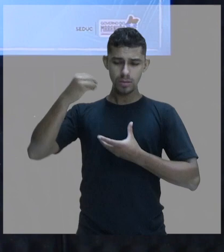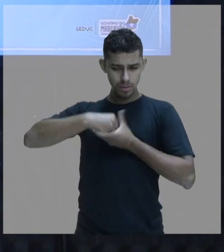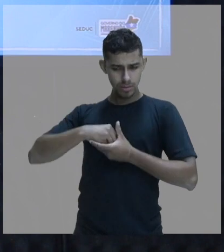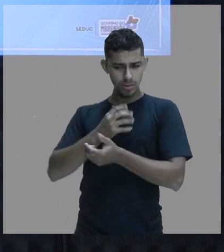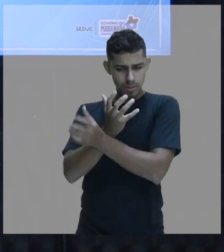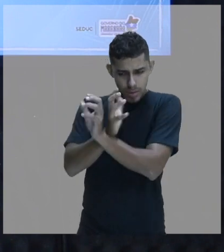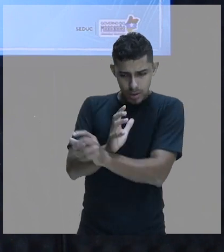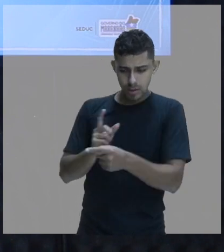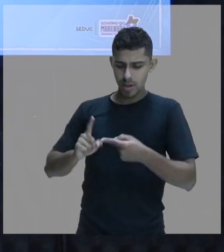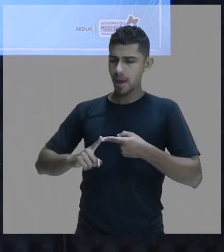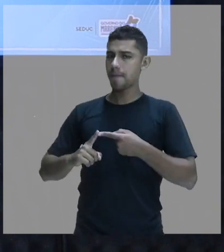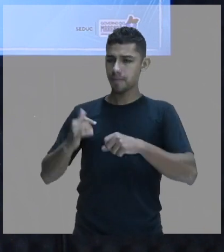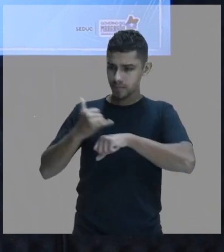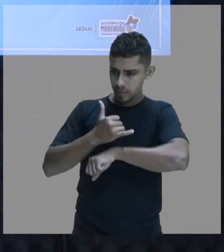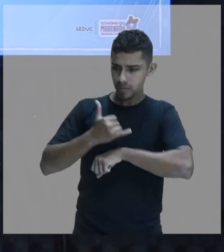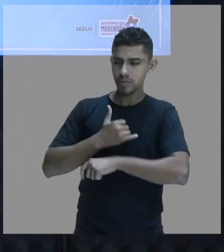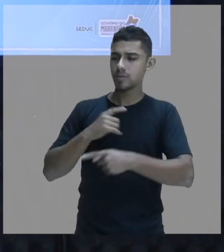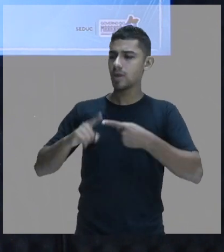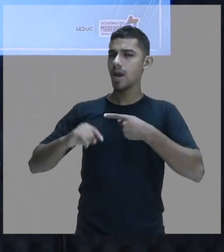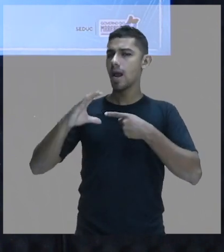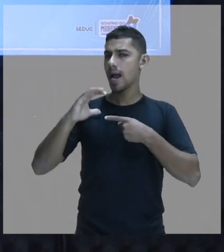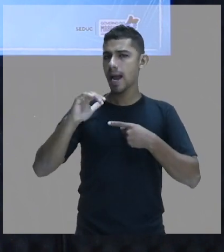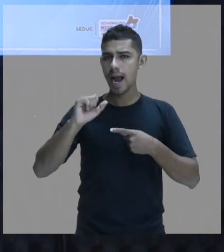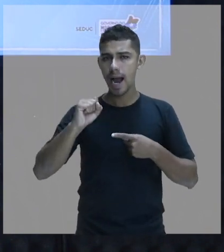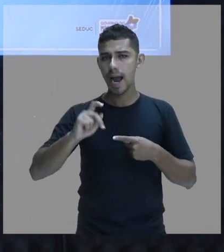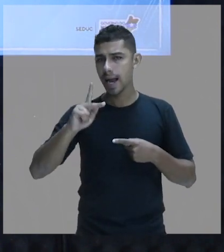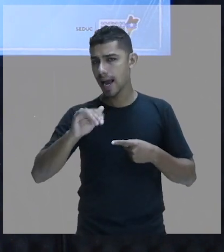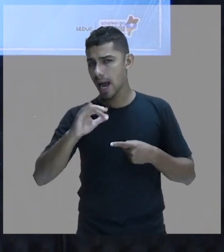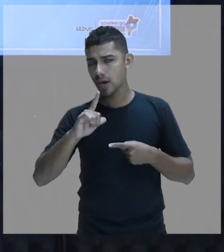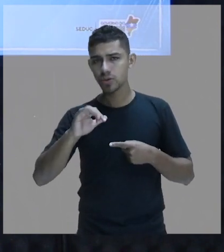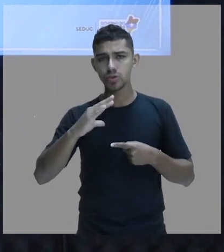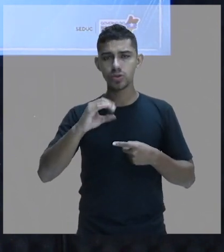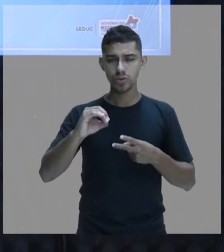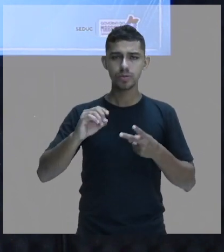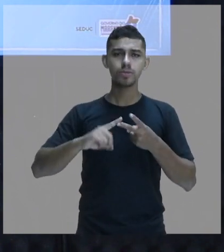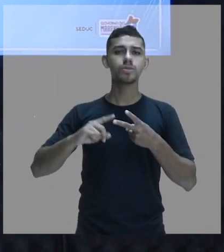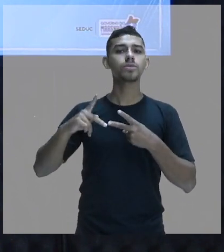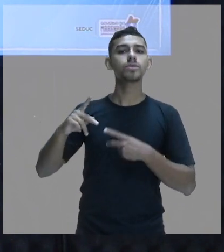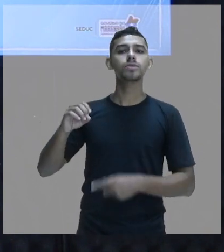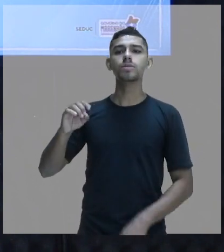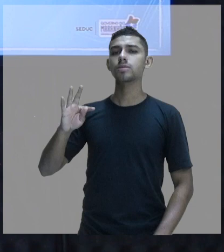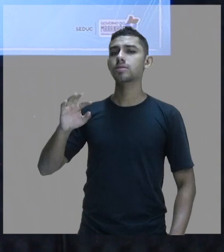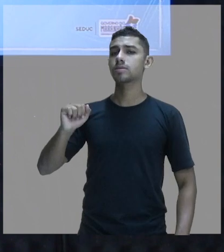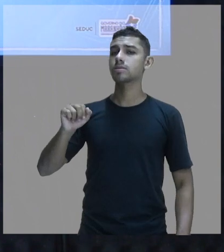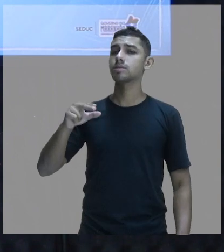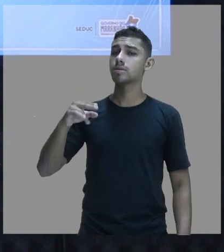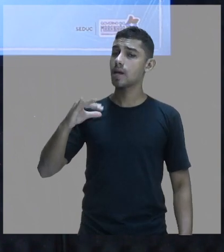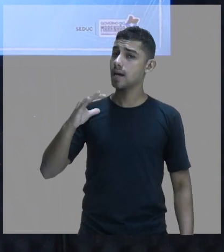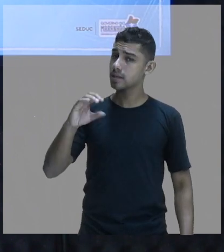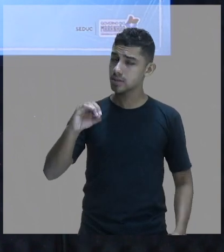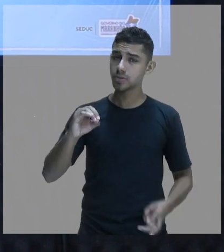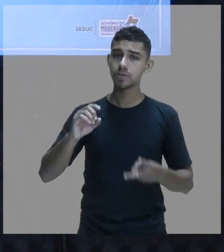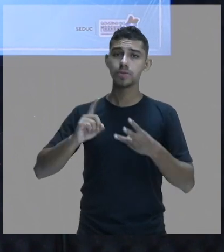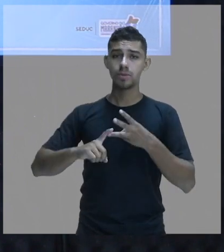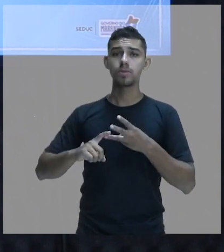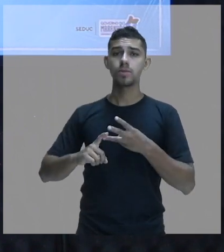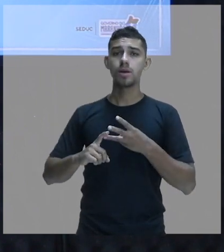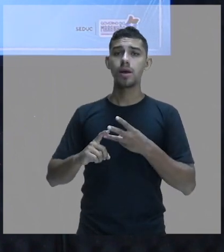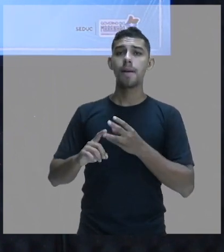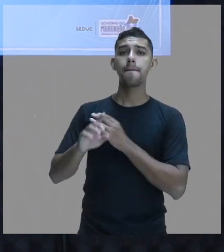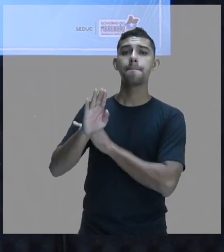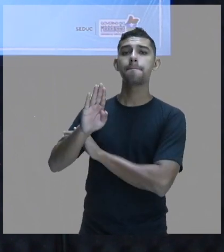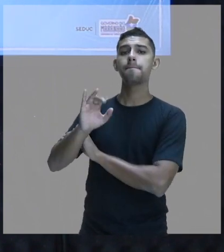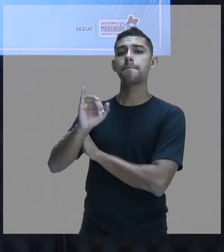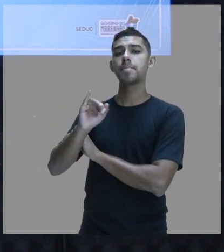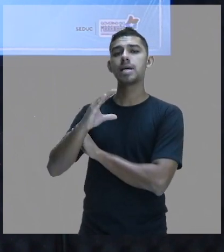cálcio, como potássio, como magnésio, bicarbonato. Então, quando o nosso corpo está precisando de algum mineral